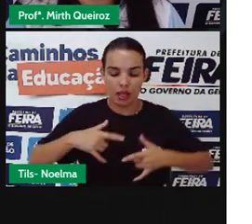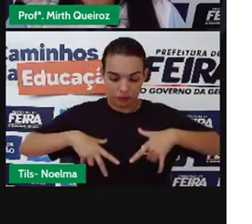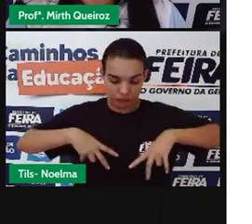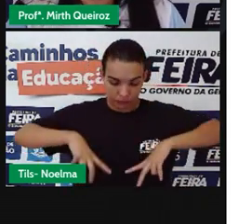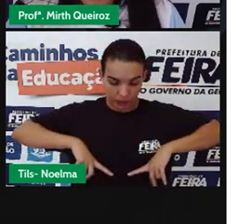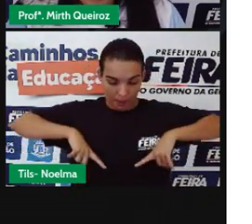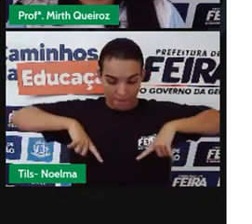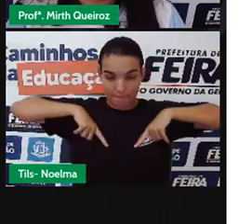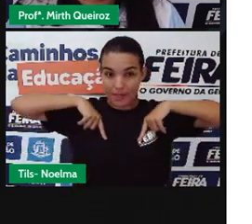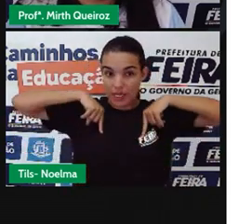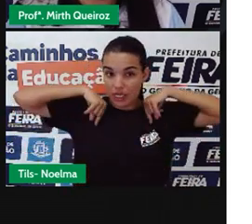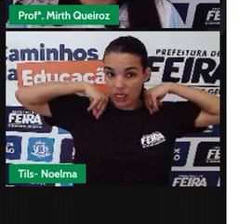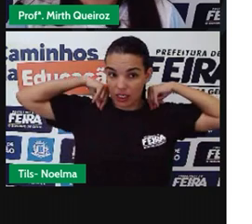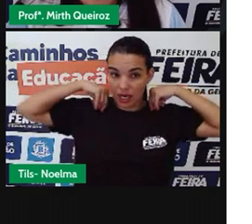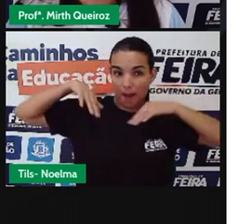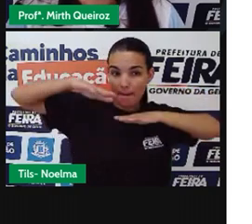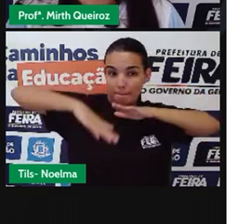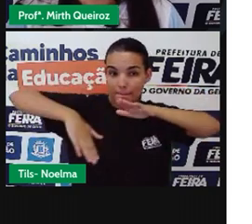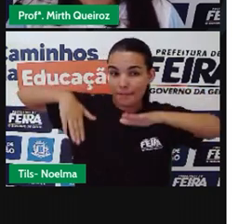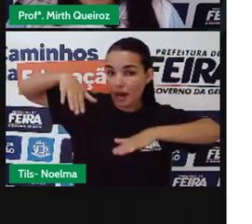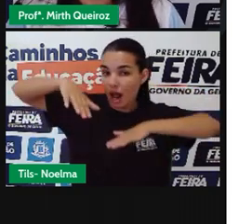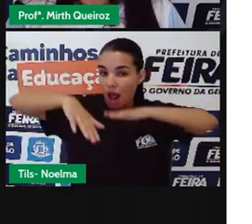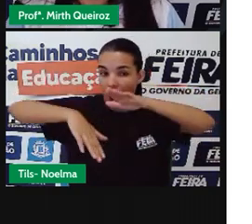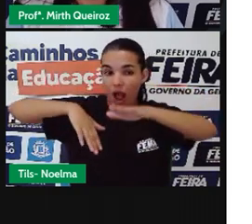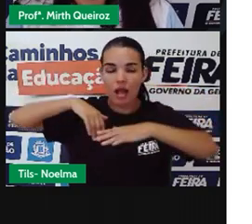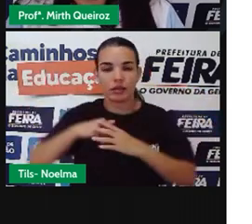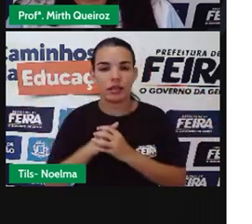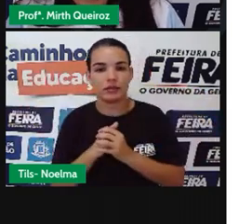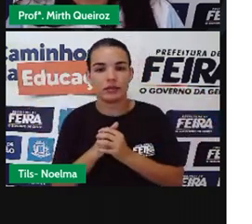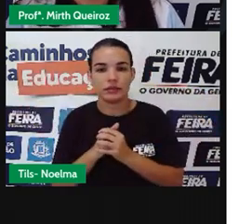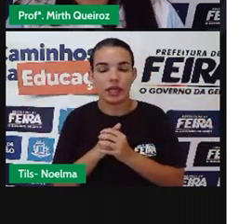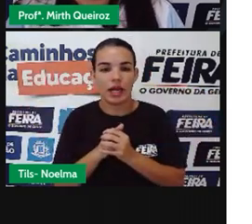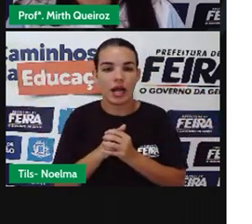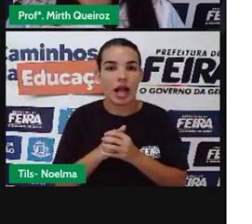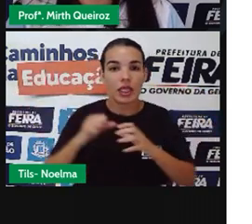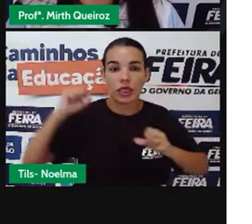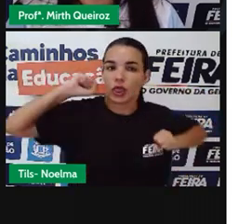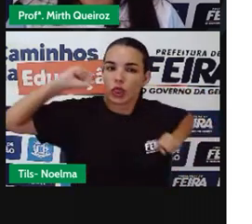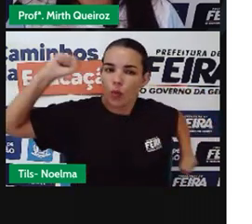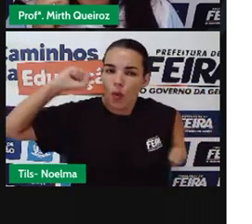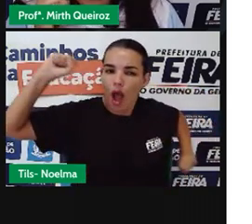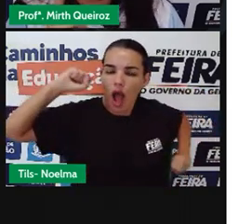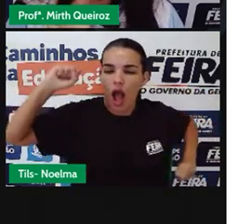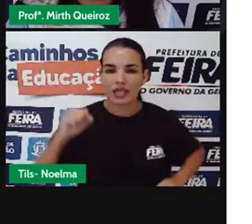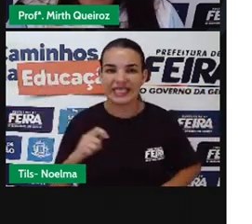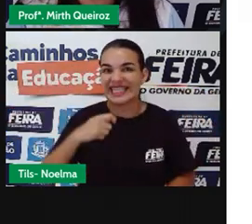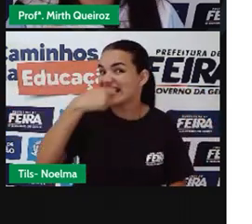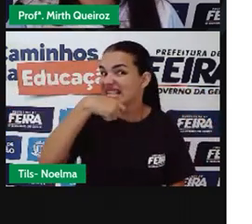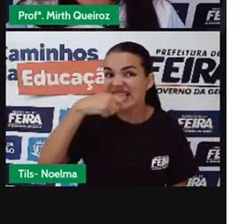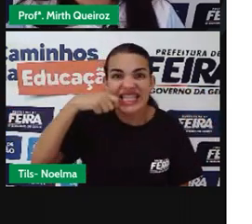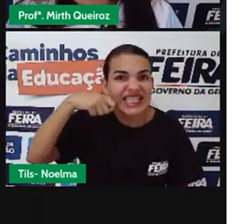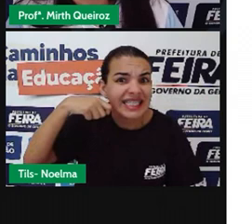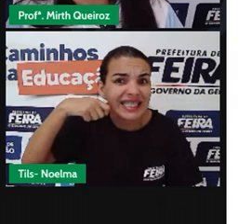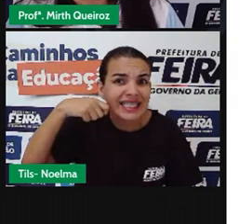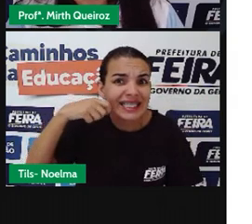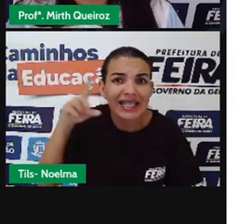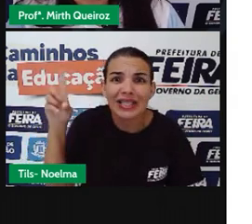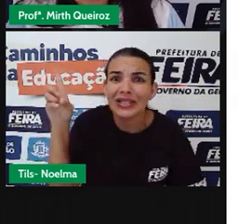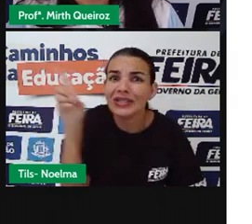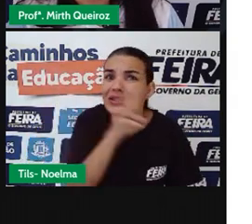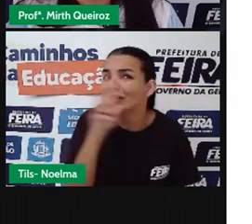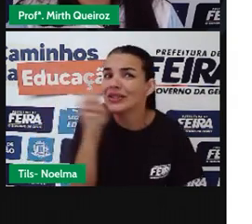prestação em cima né ou até mesmo toalha de banho explosão de dente